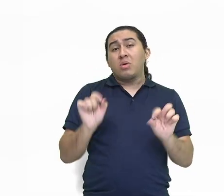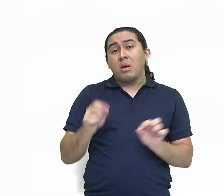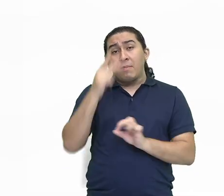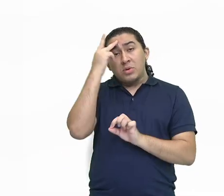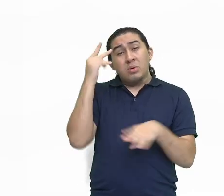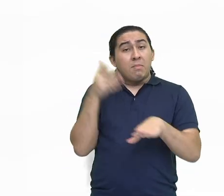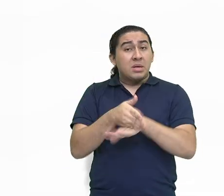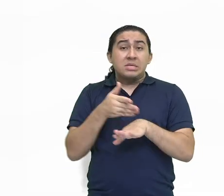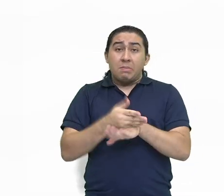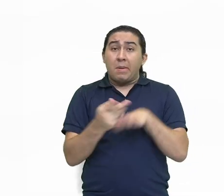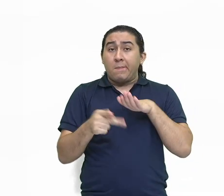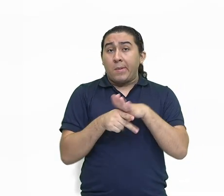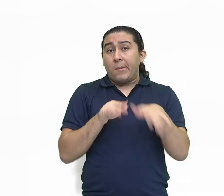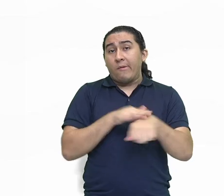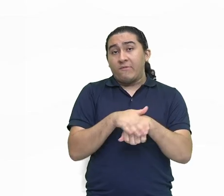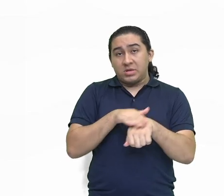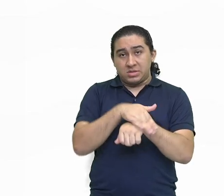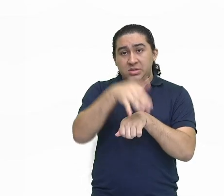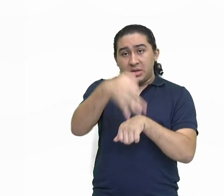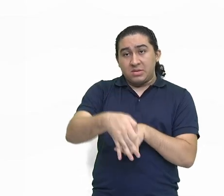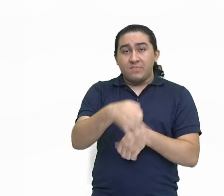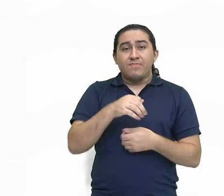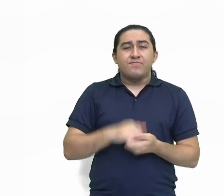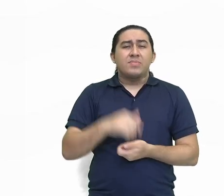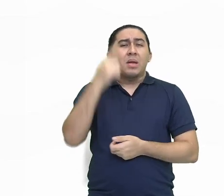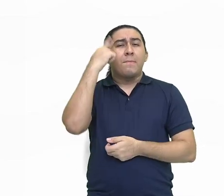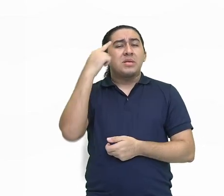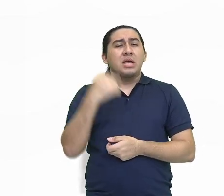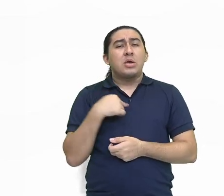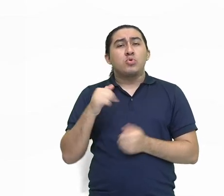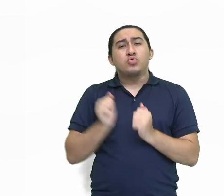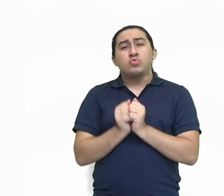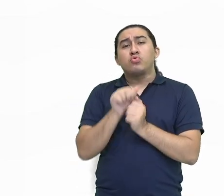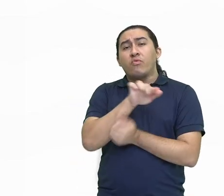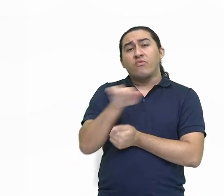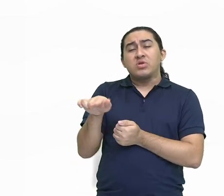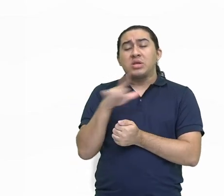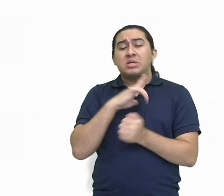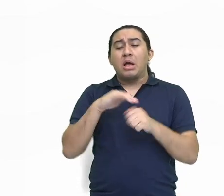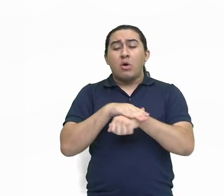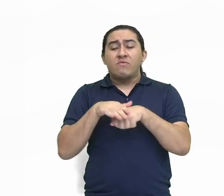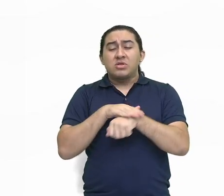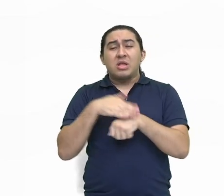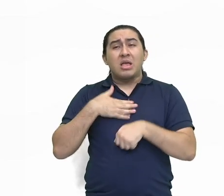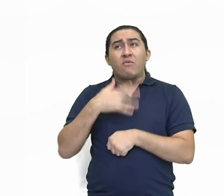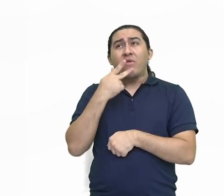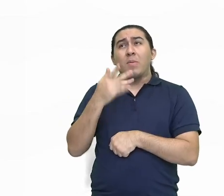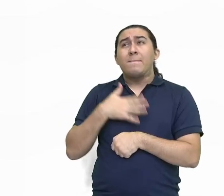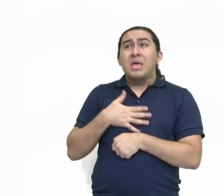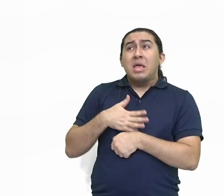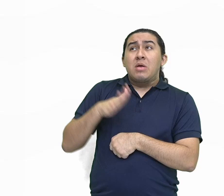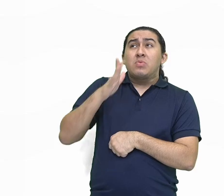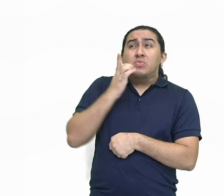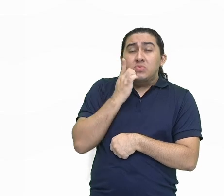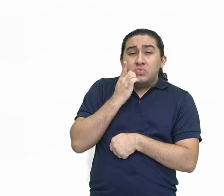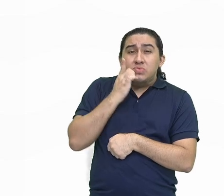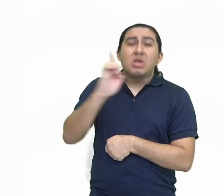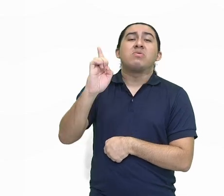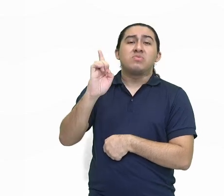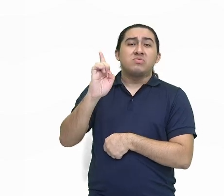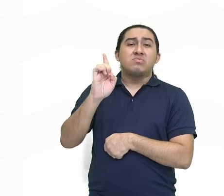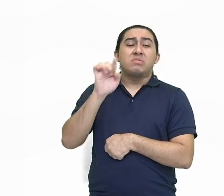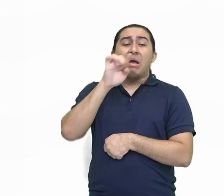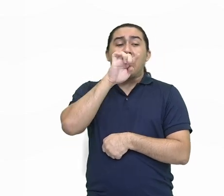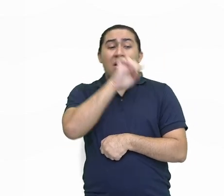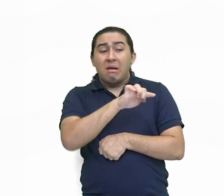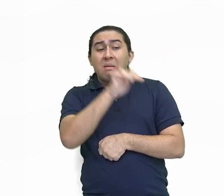indivíduos que fazem parte da conversa. Então imagine que eu esteja conversando com você e diga assim: meu Deus,